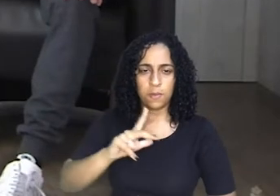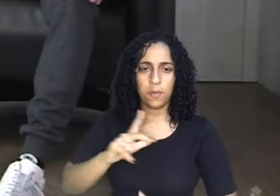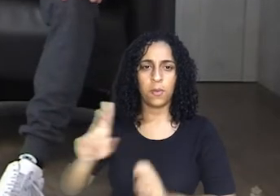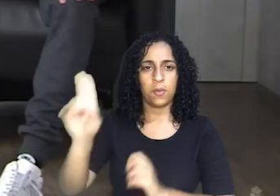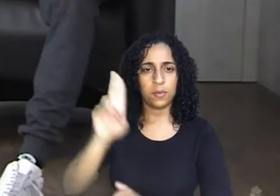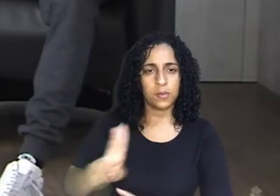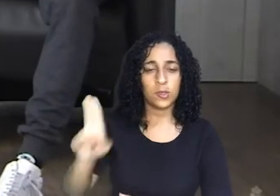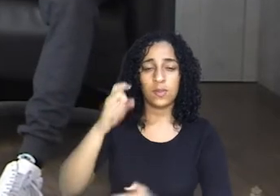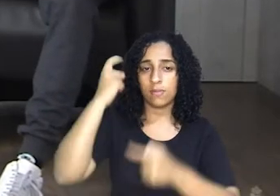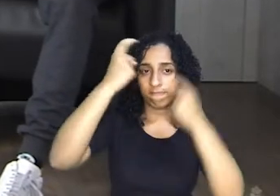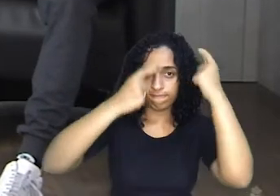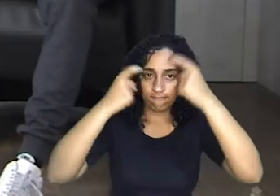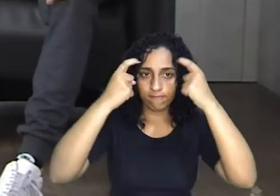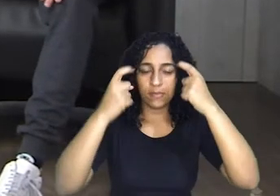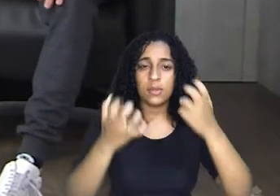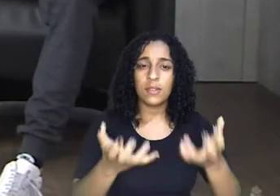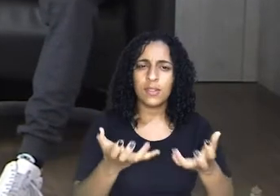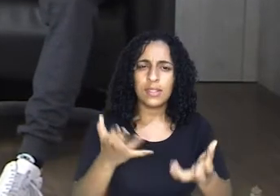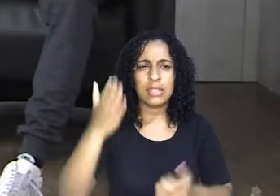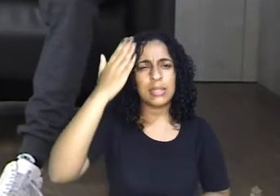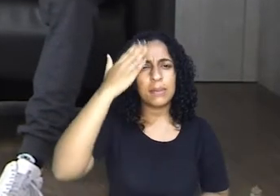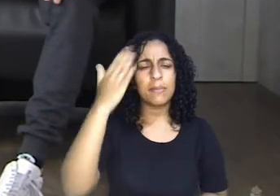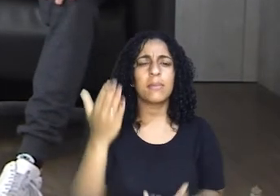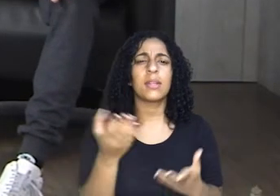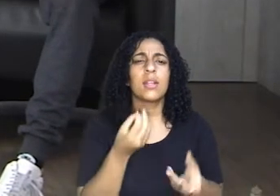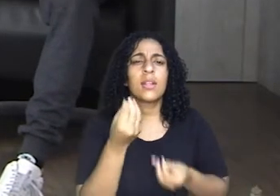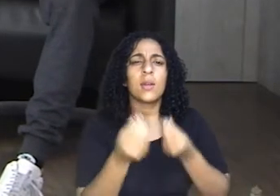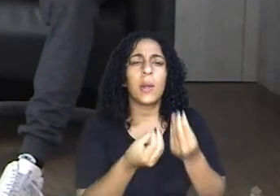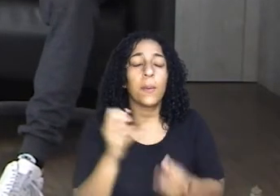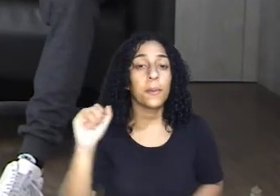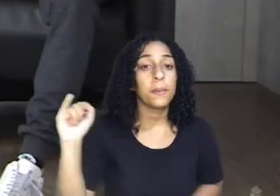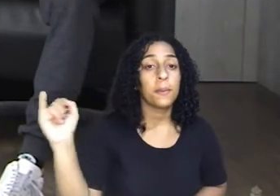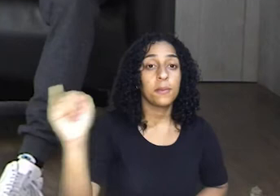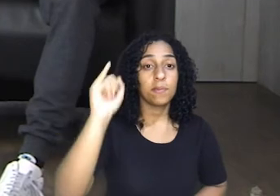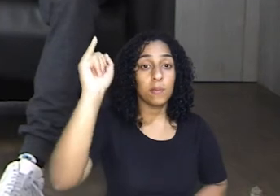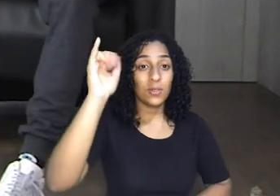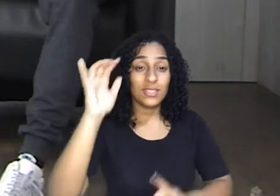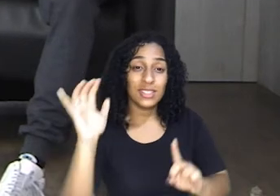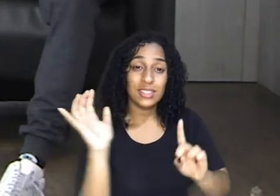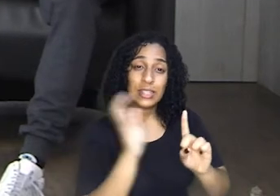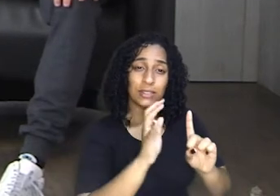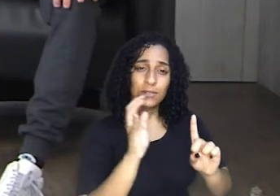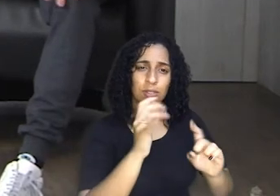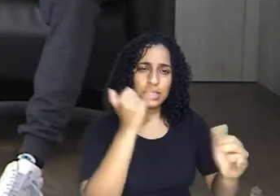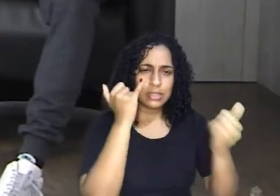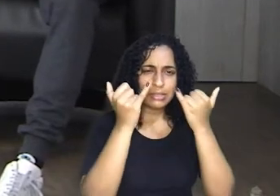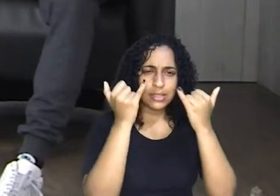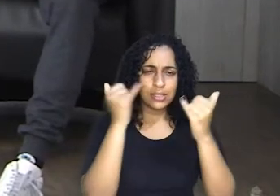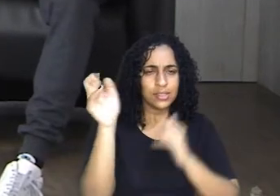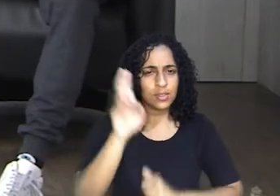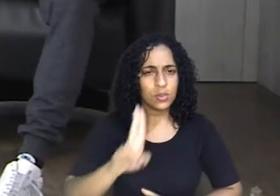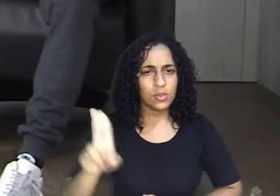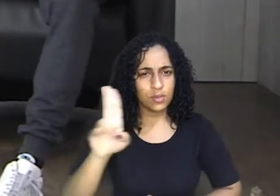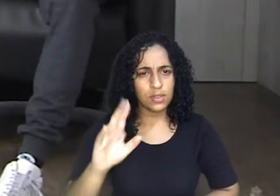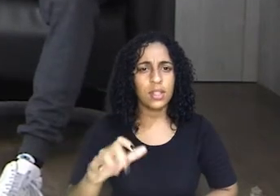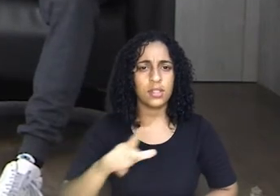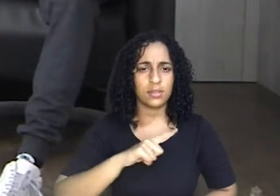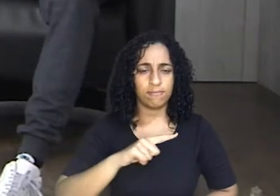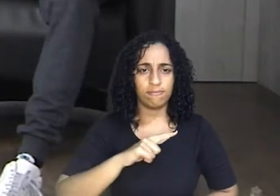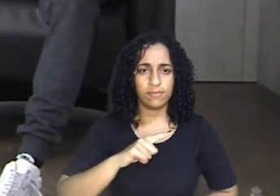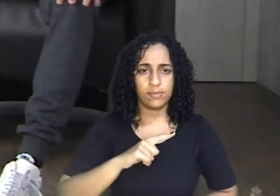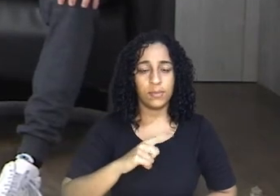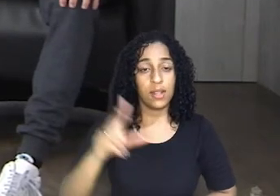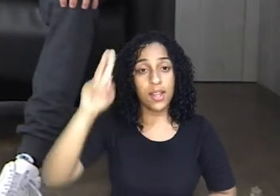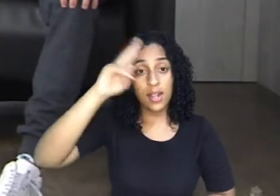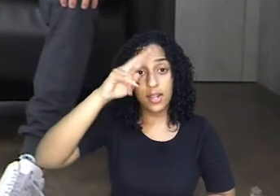Alexa E assim a gente queria saber qual que é a dimensão e a importância e influência que esses dados acadêmicos possuem